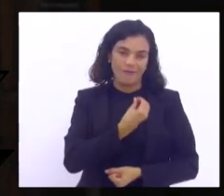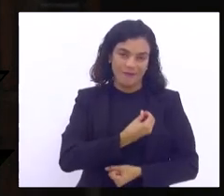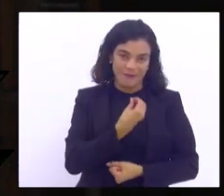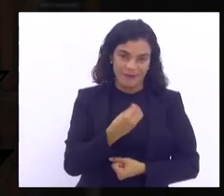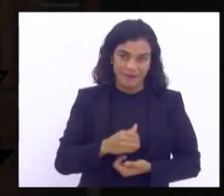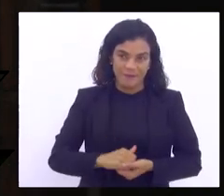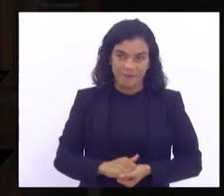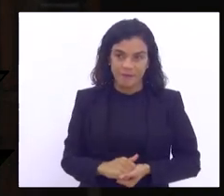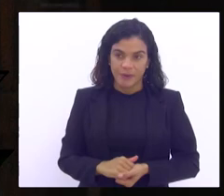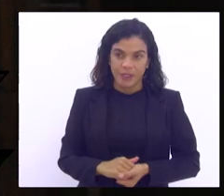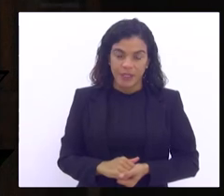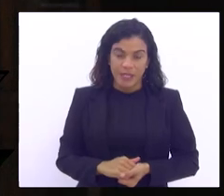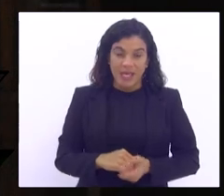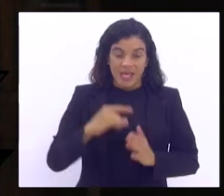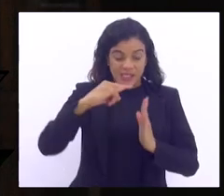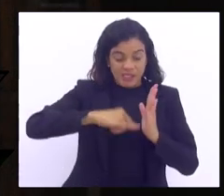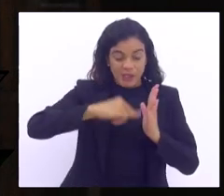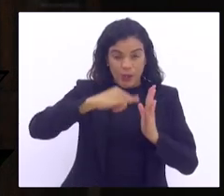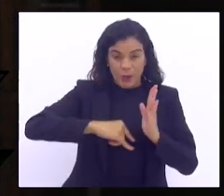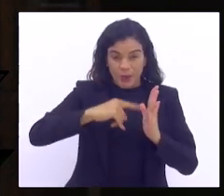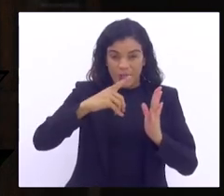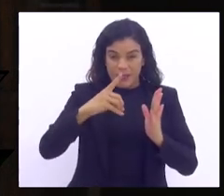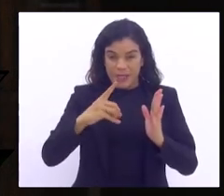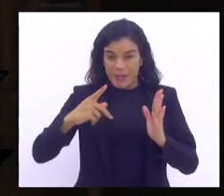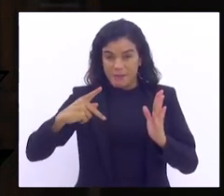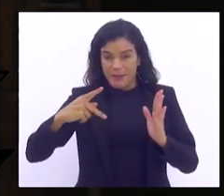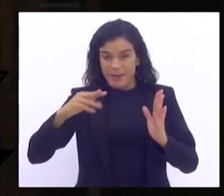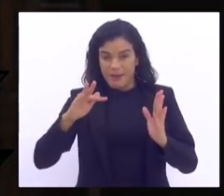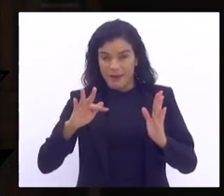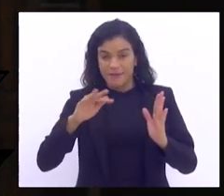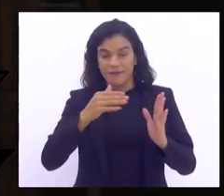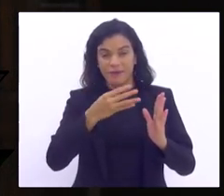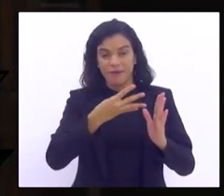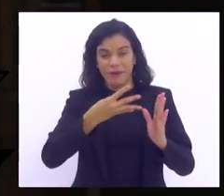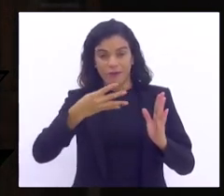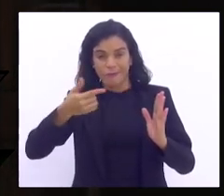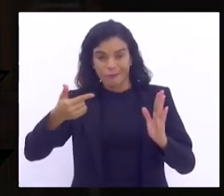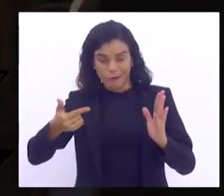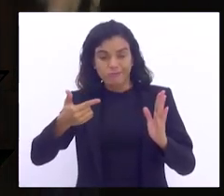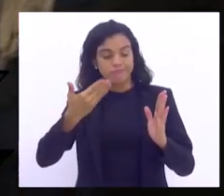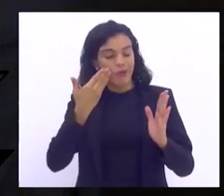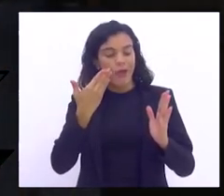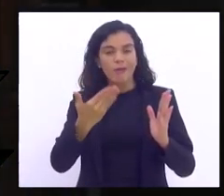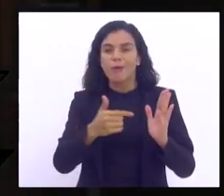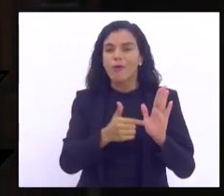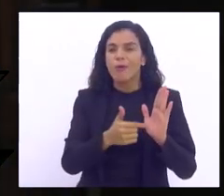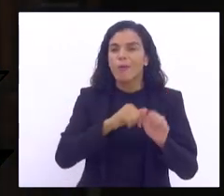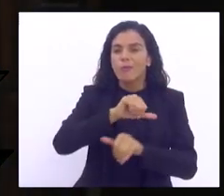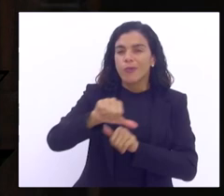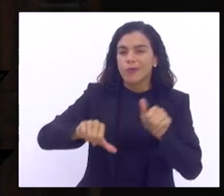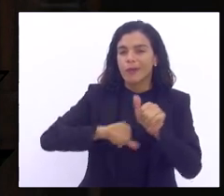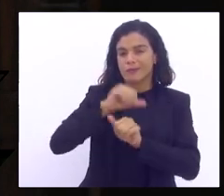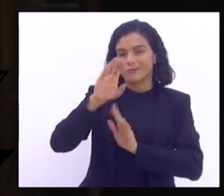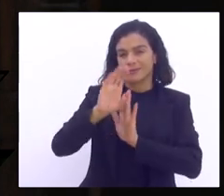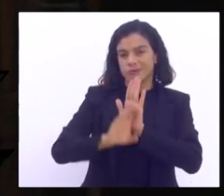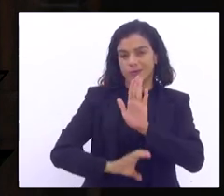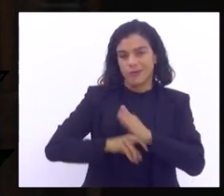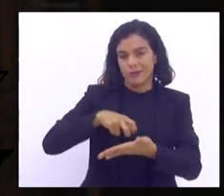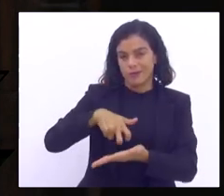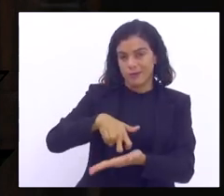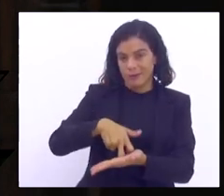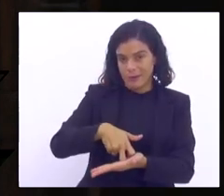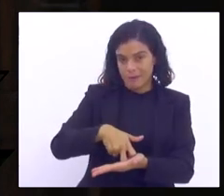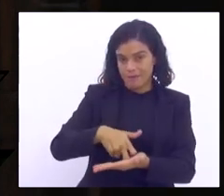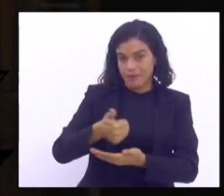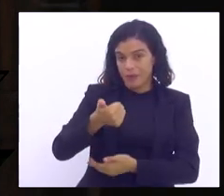Com essa DPF 442, foi apresentado, então, a mudança no Código Penal, nas